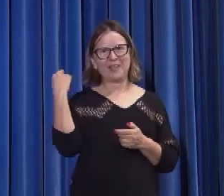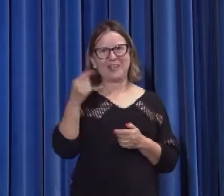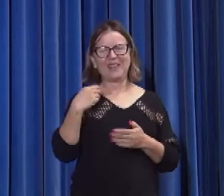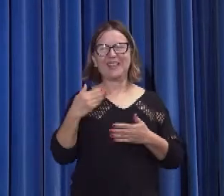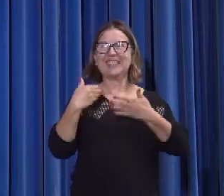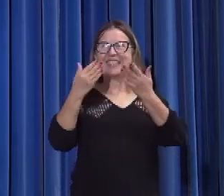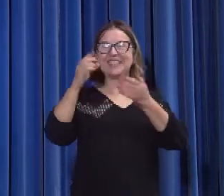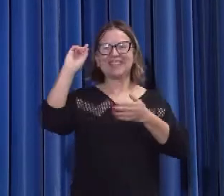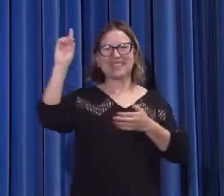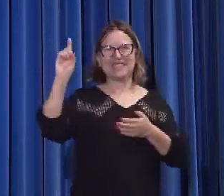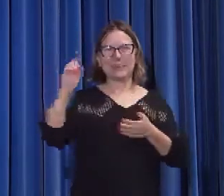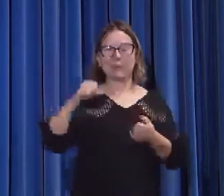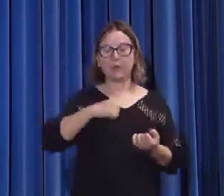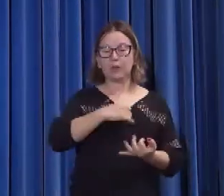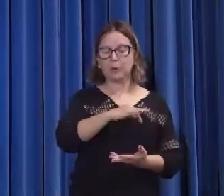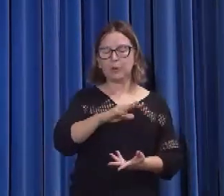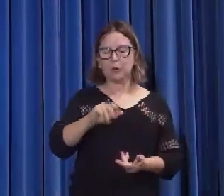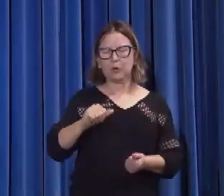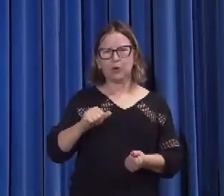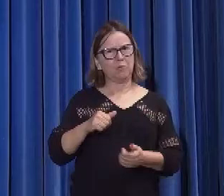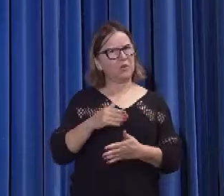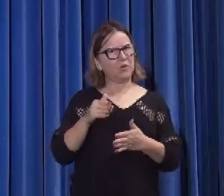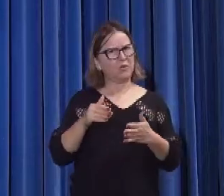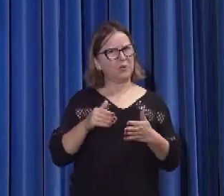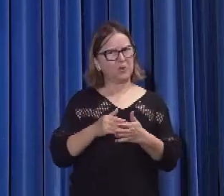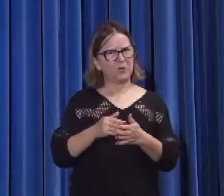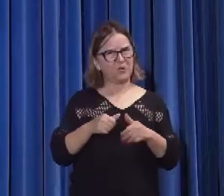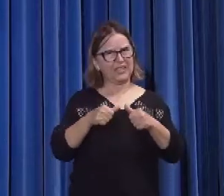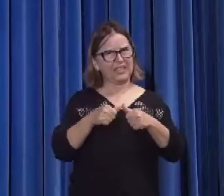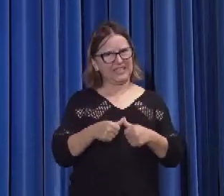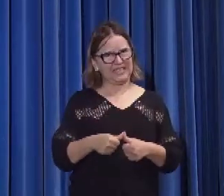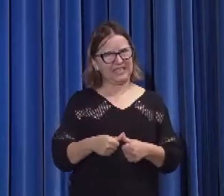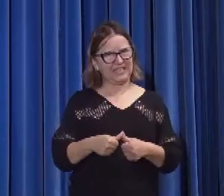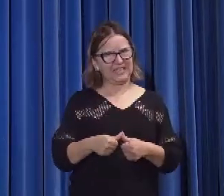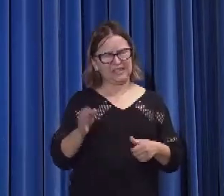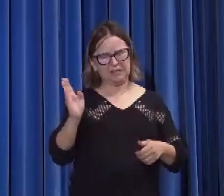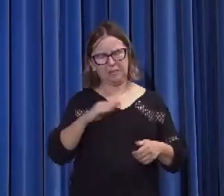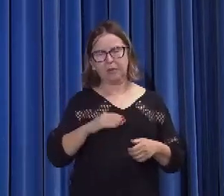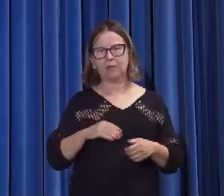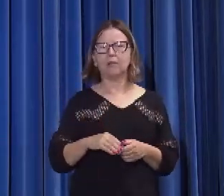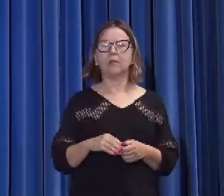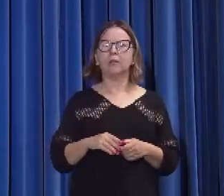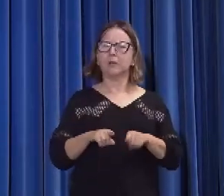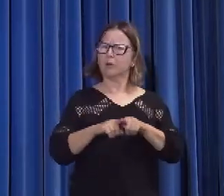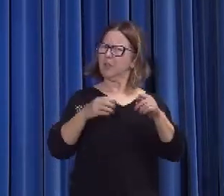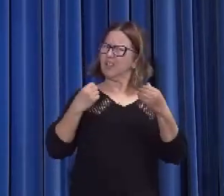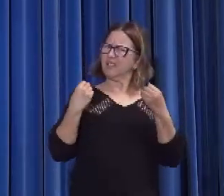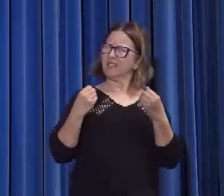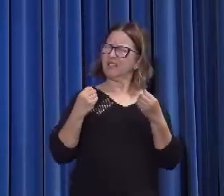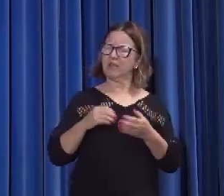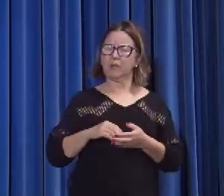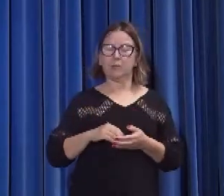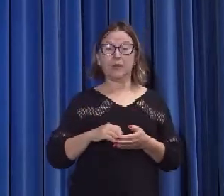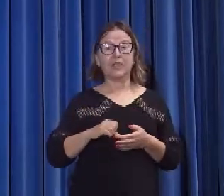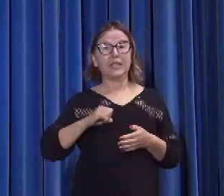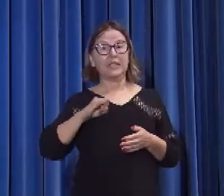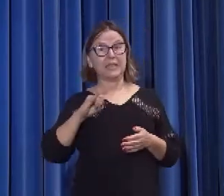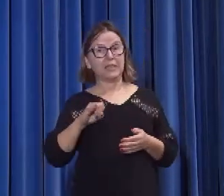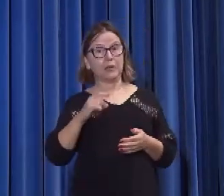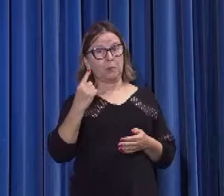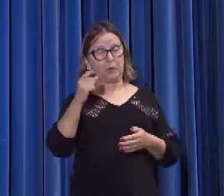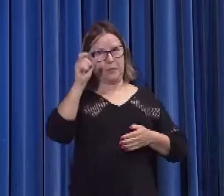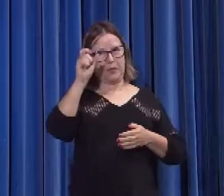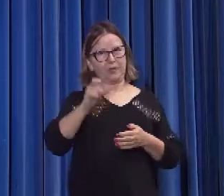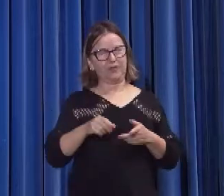maligno. Então, como assim? Alguém chega para você dizendo que o objetivo